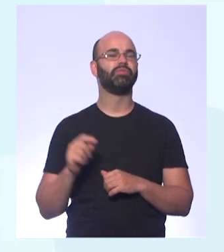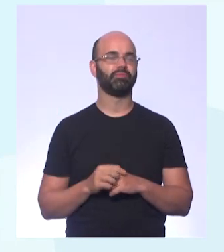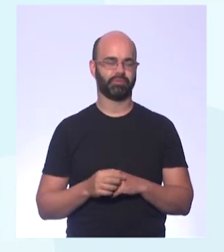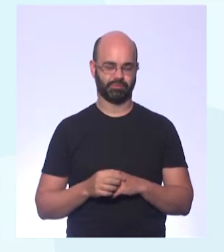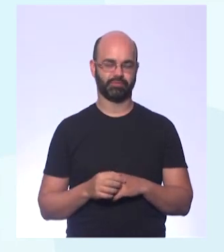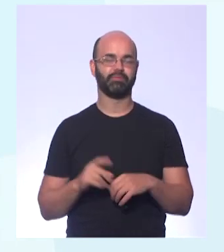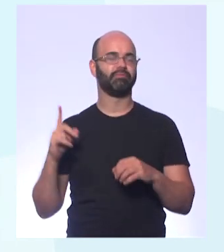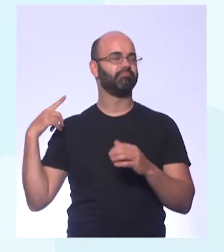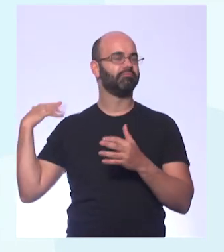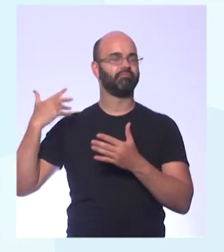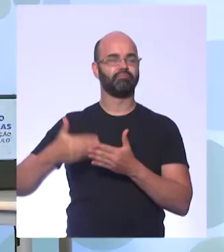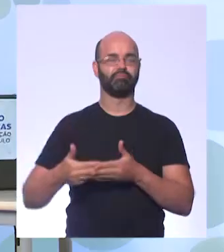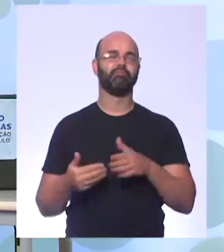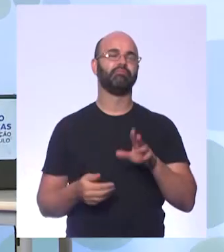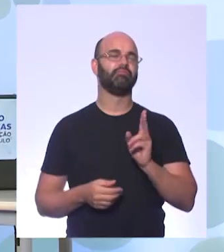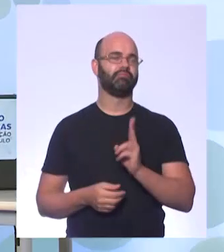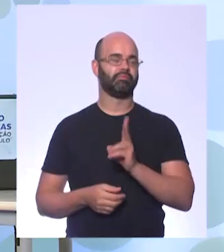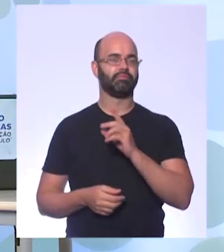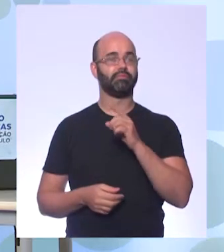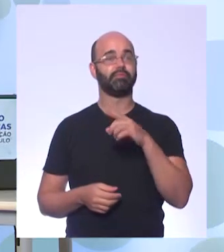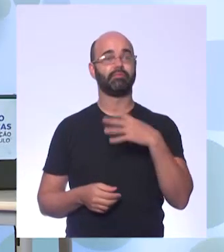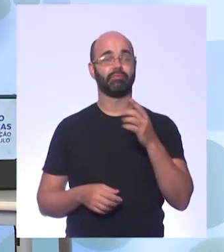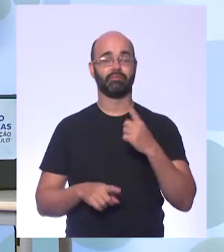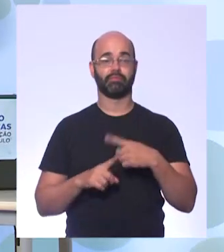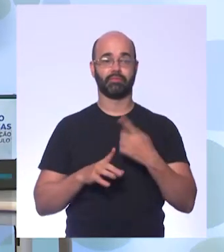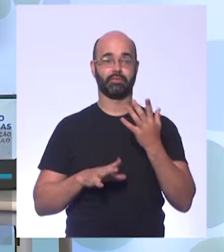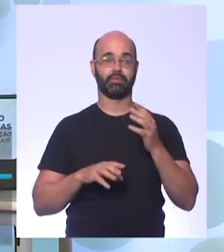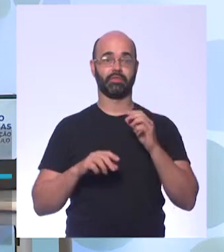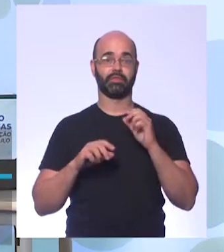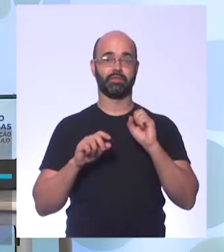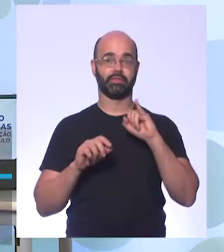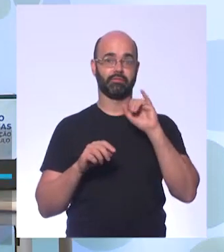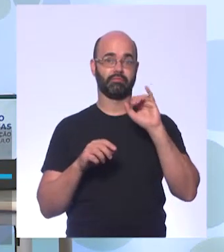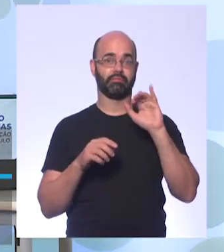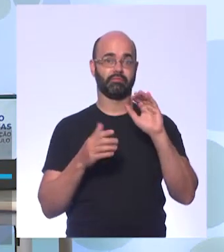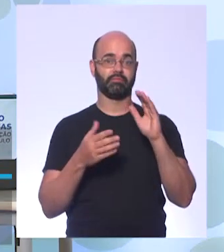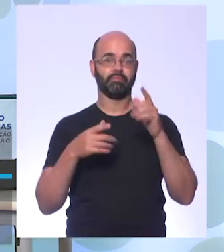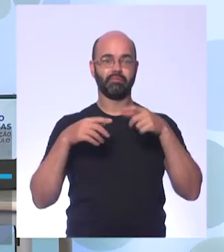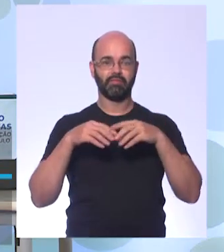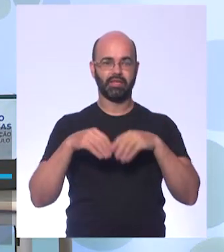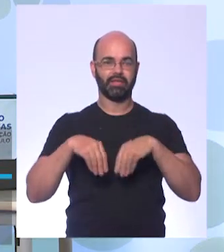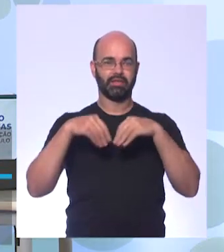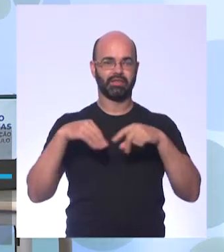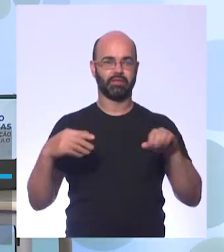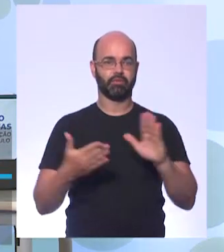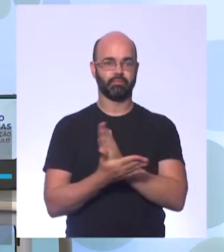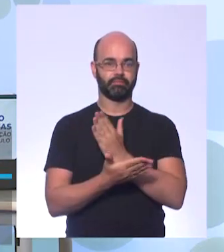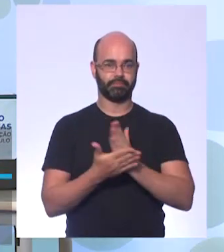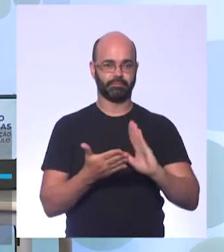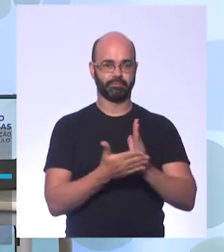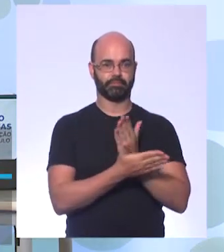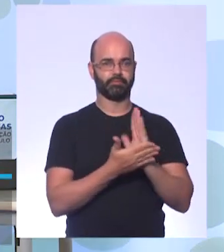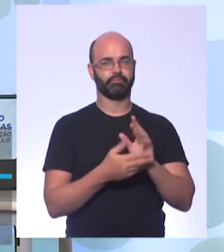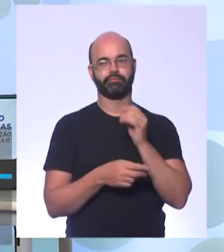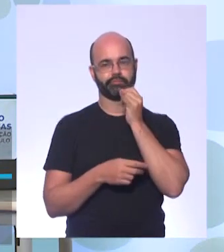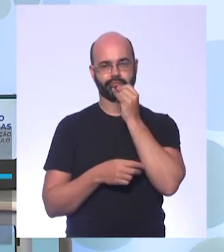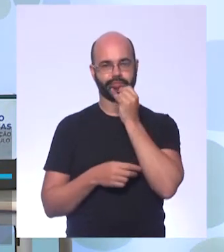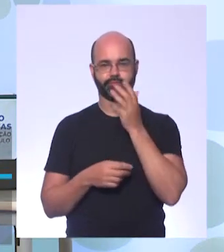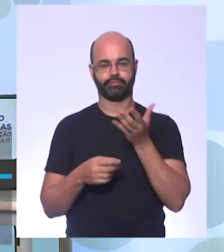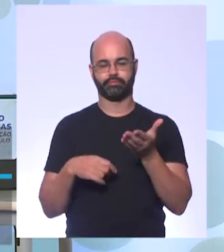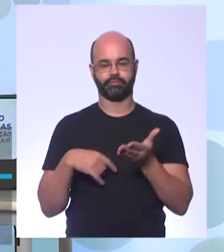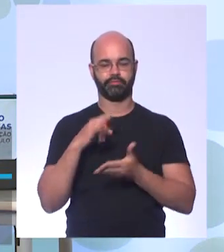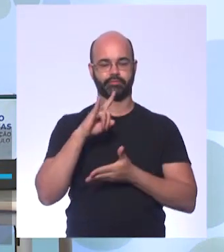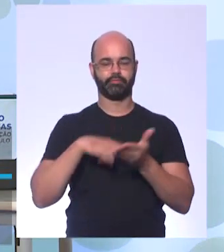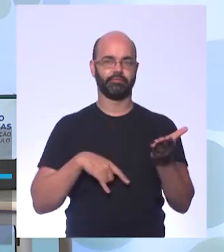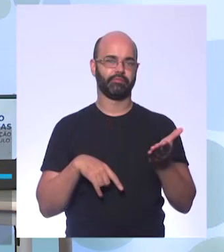sempre é interessante retratar isso, né? Toda vez que pode ter uma alteração territorial, né, não é simplesmente fazer um decreto,